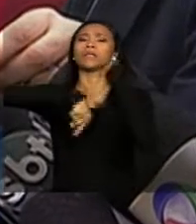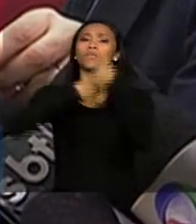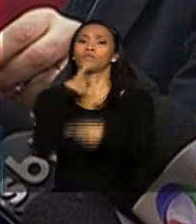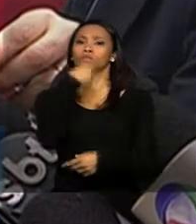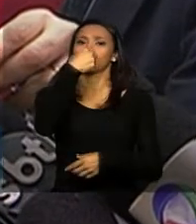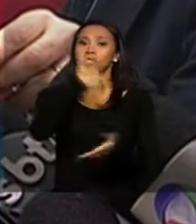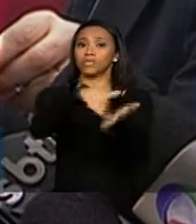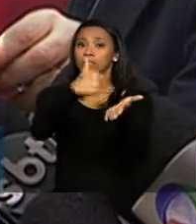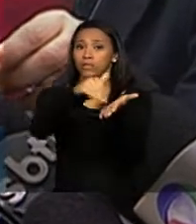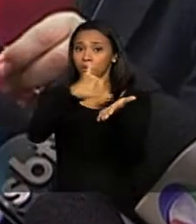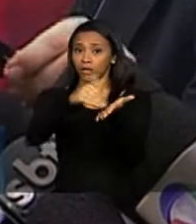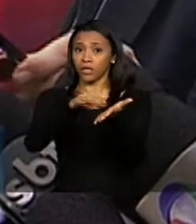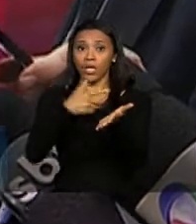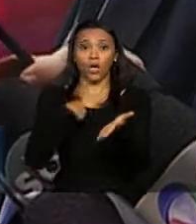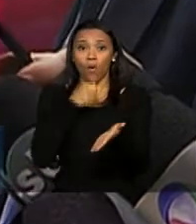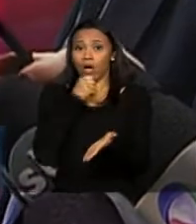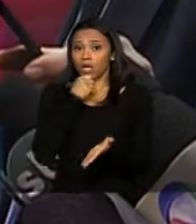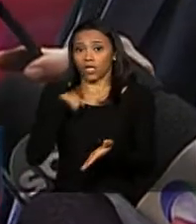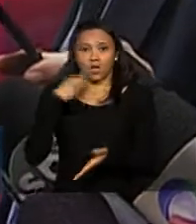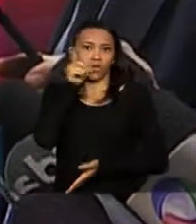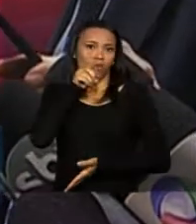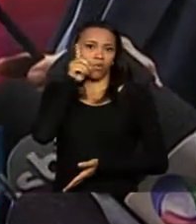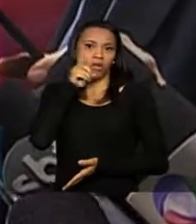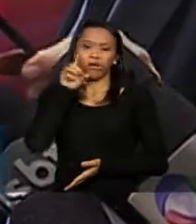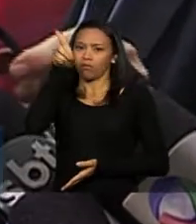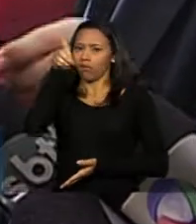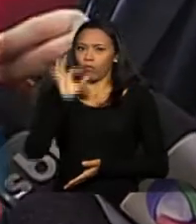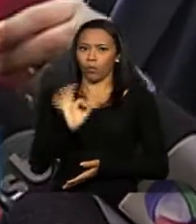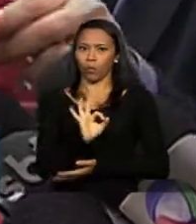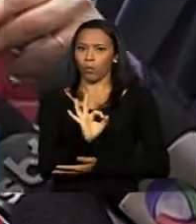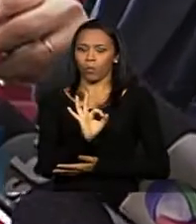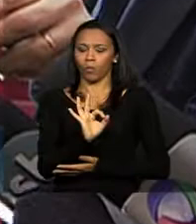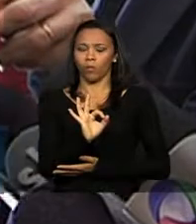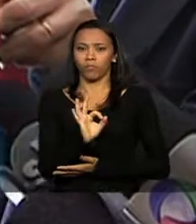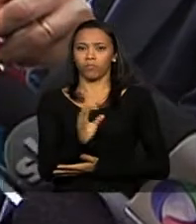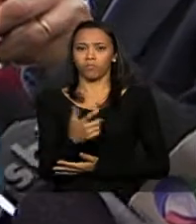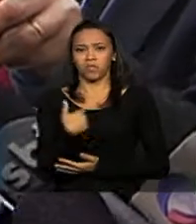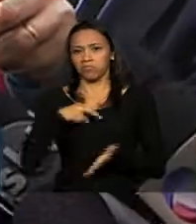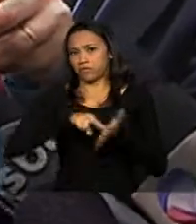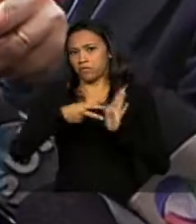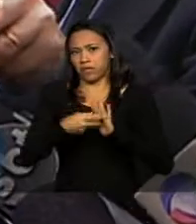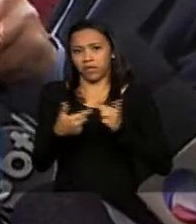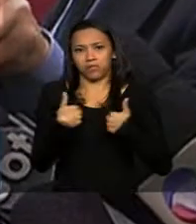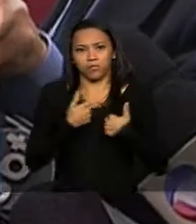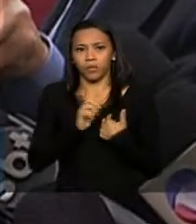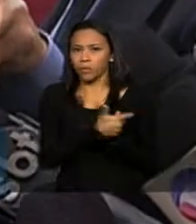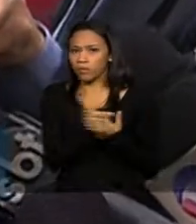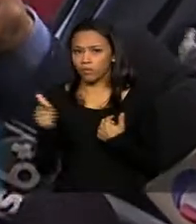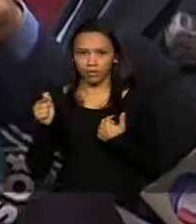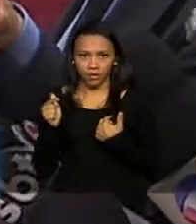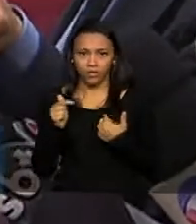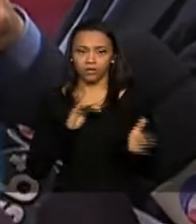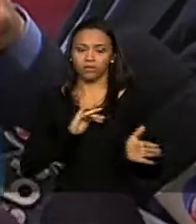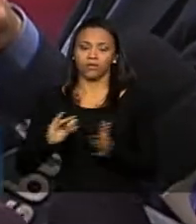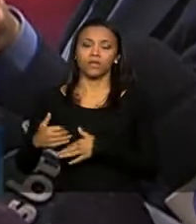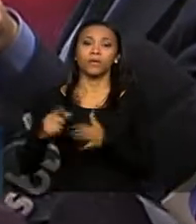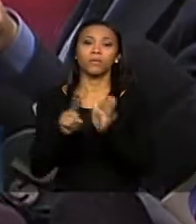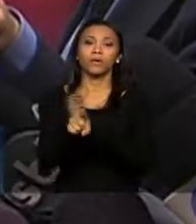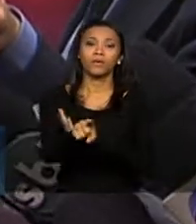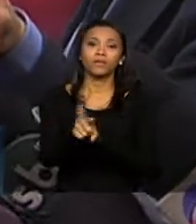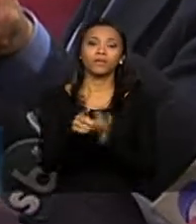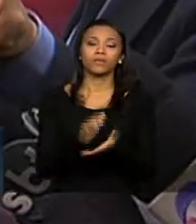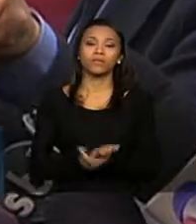Segurança Pública São Paul Não era nem deputado Então nem não teve nenhum significado essa O senhor falou que é o problema não são cargos